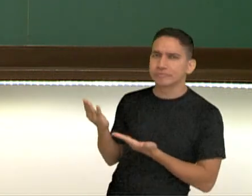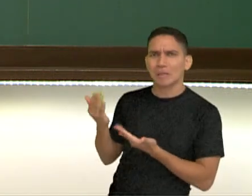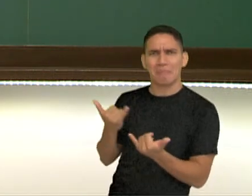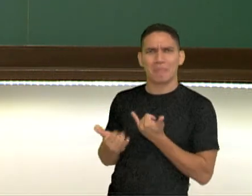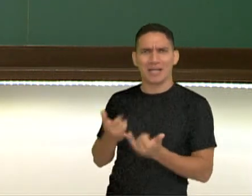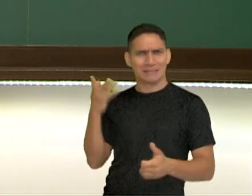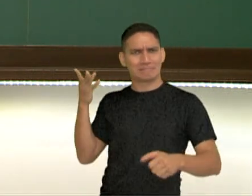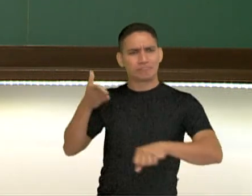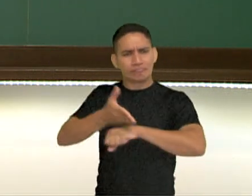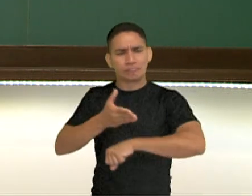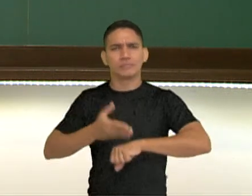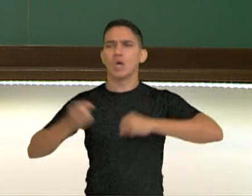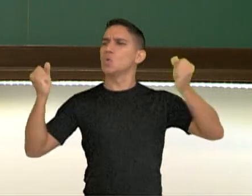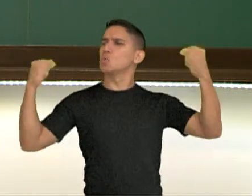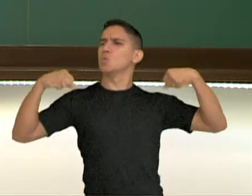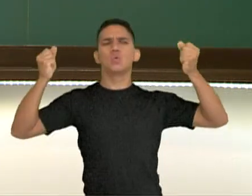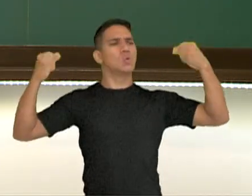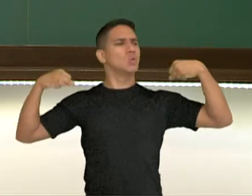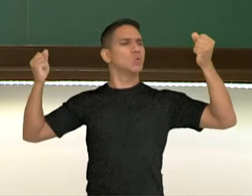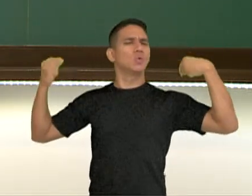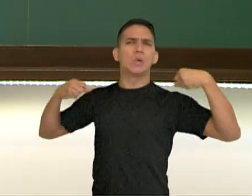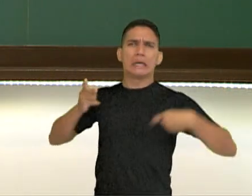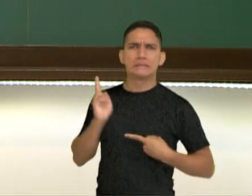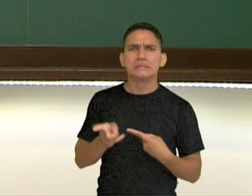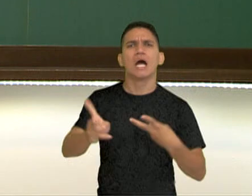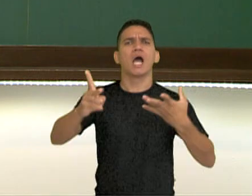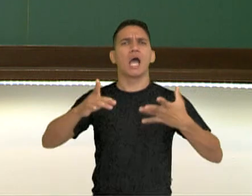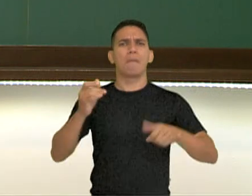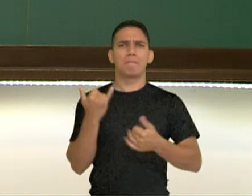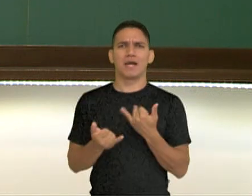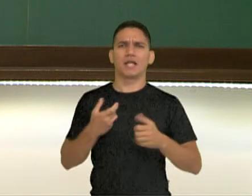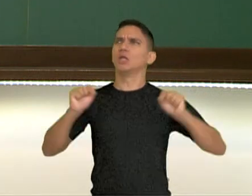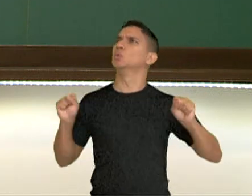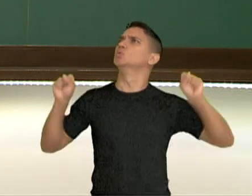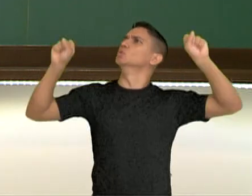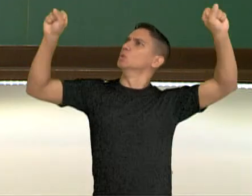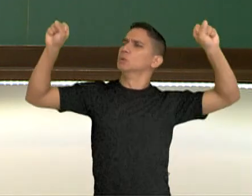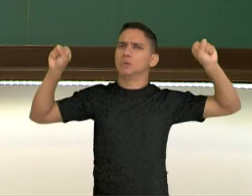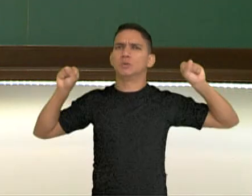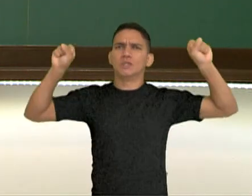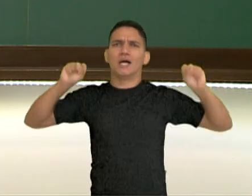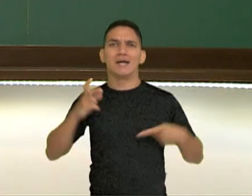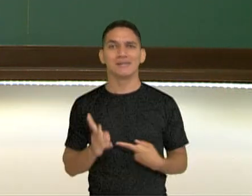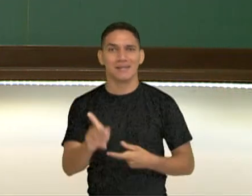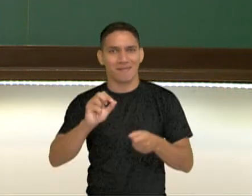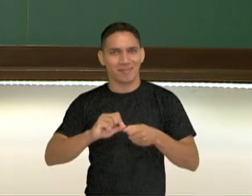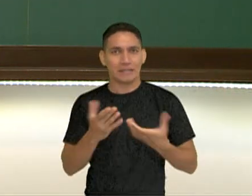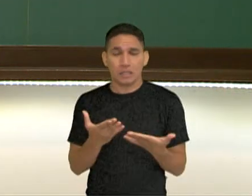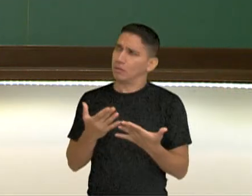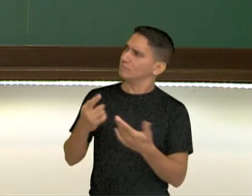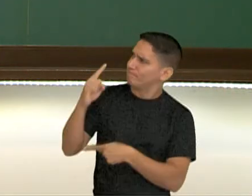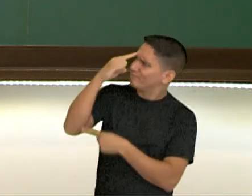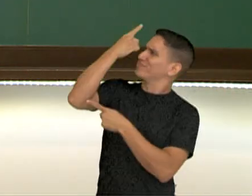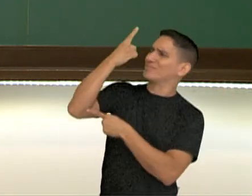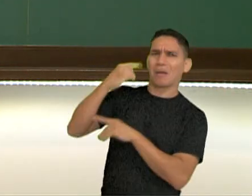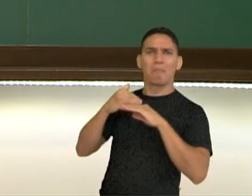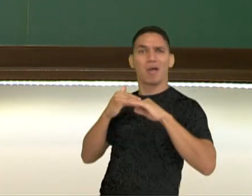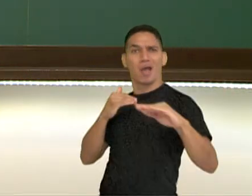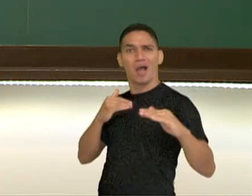para a academia constantemente, alguém que puxa ferro. Isso aqui estabelece uma ideia de padrão de beleza que pode